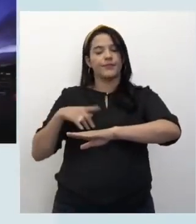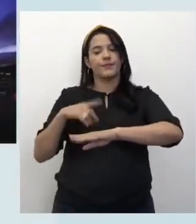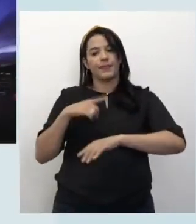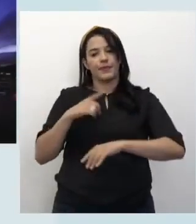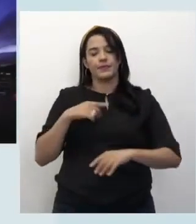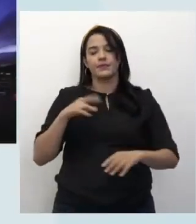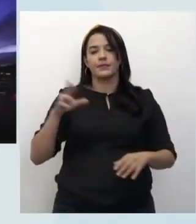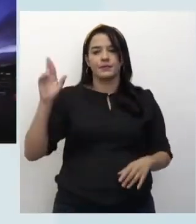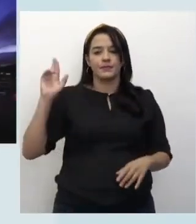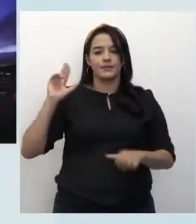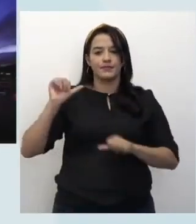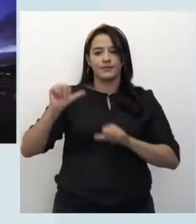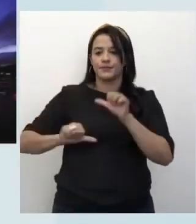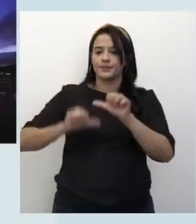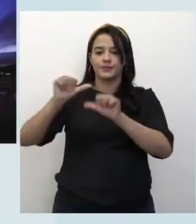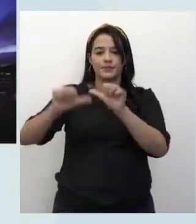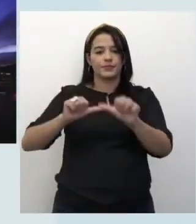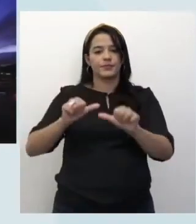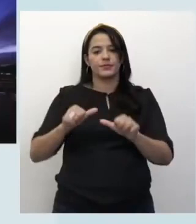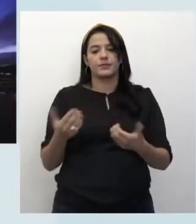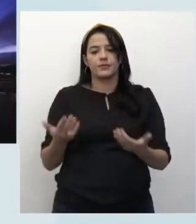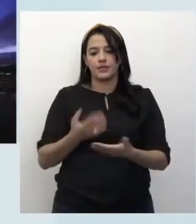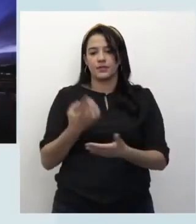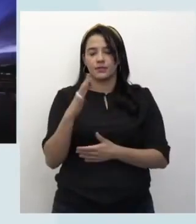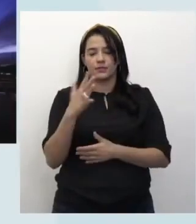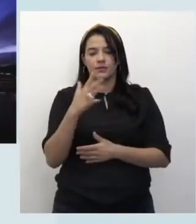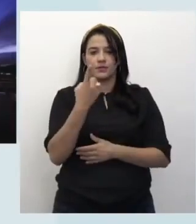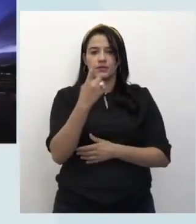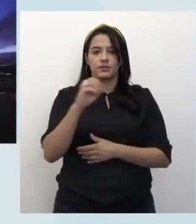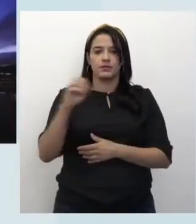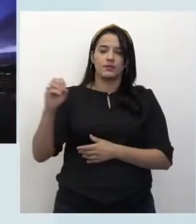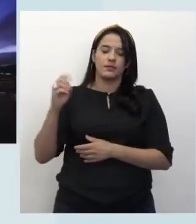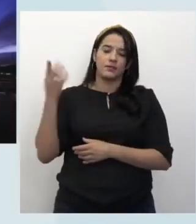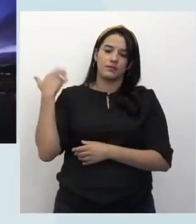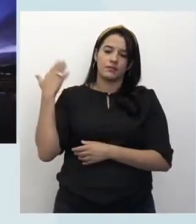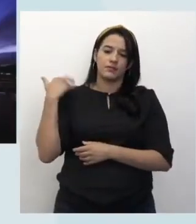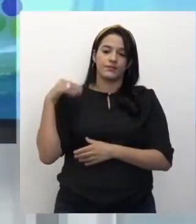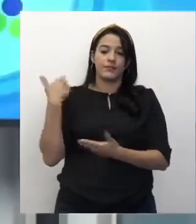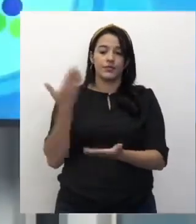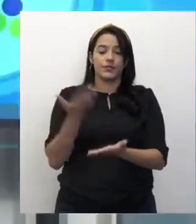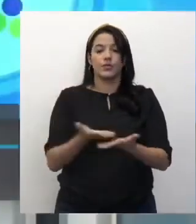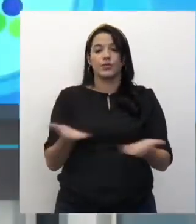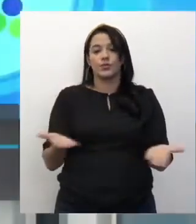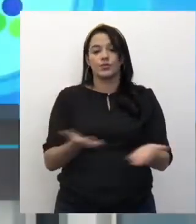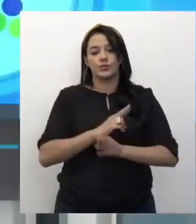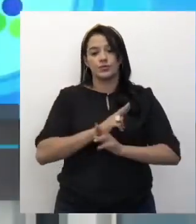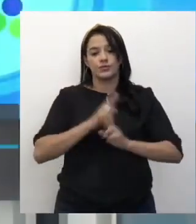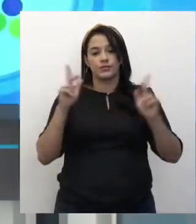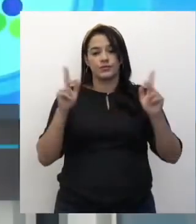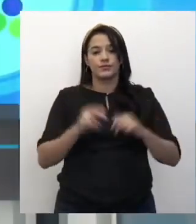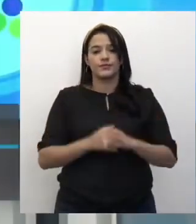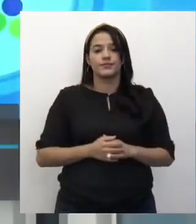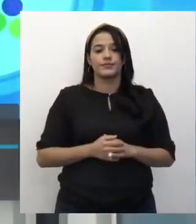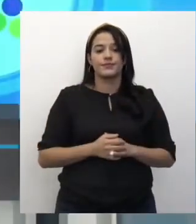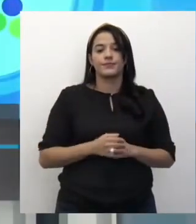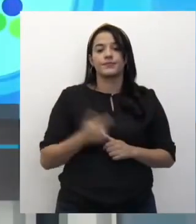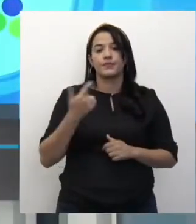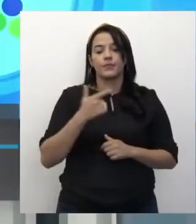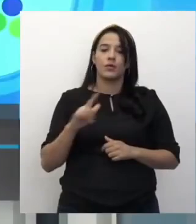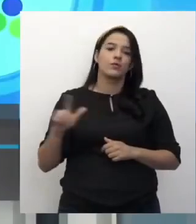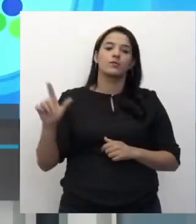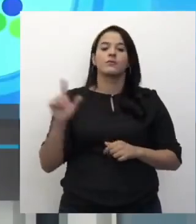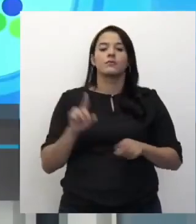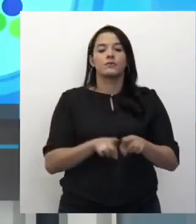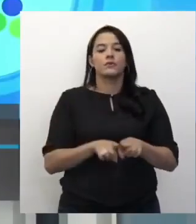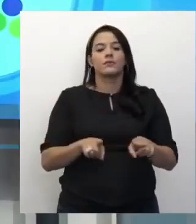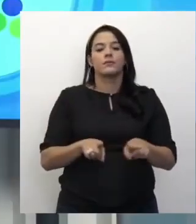passado, isso há um pouco mais de 100 anos atrás, e no que nós temos nos dias de hoje, tá certo? Uma outra que é interessante